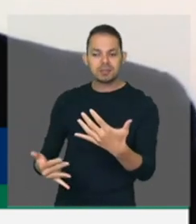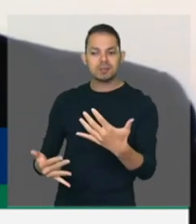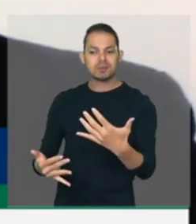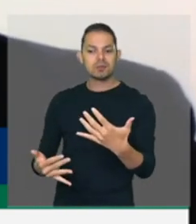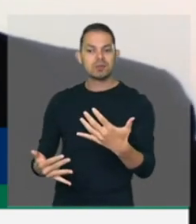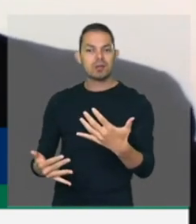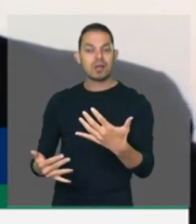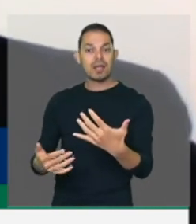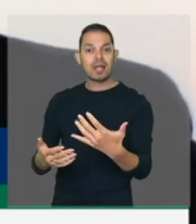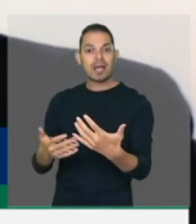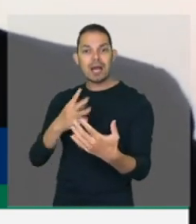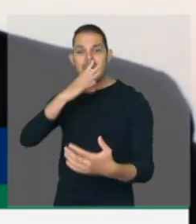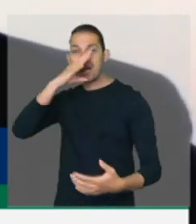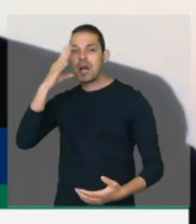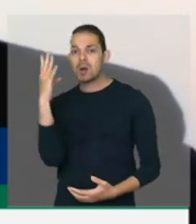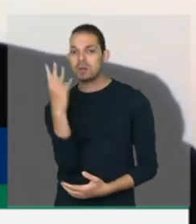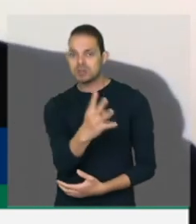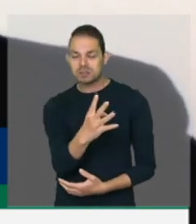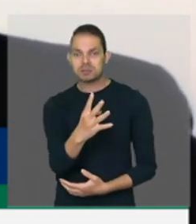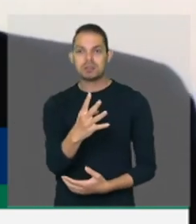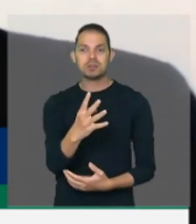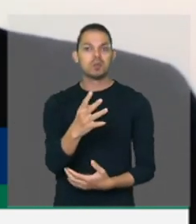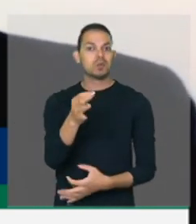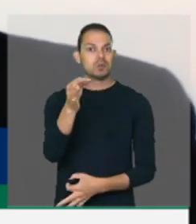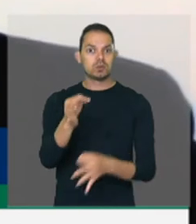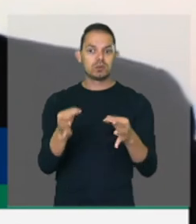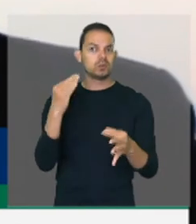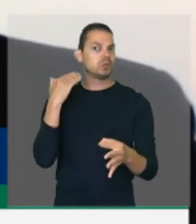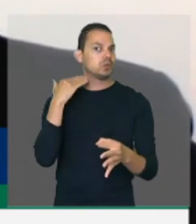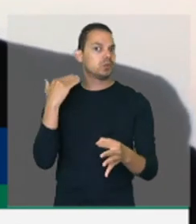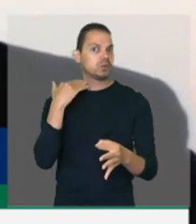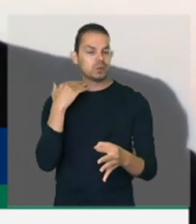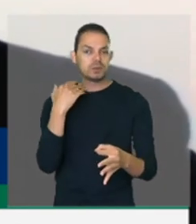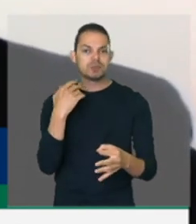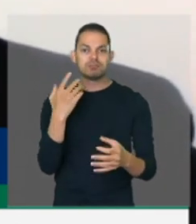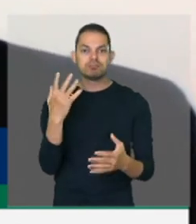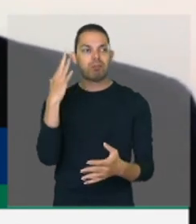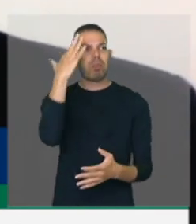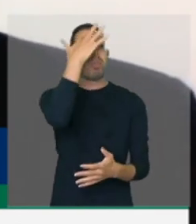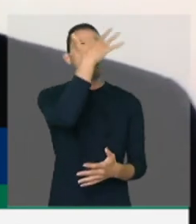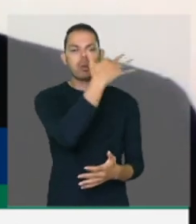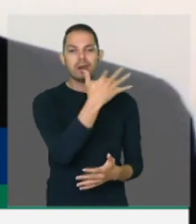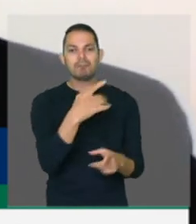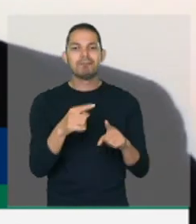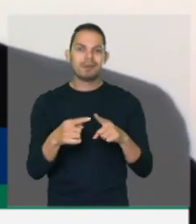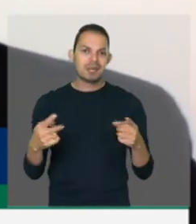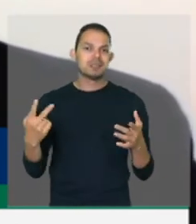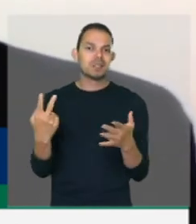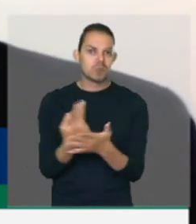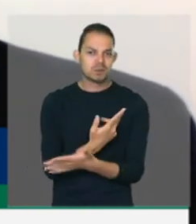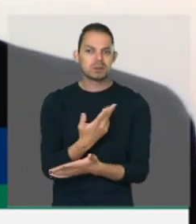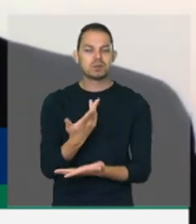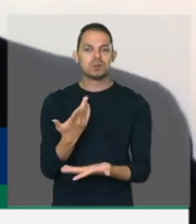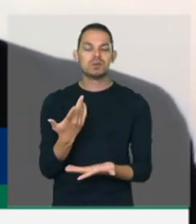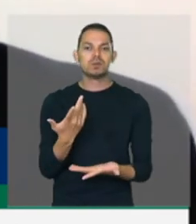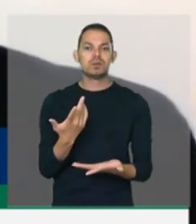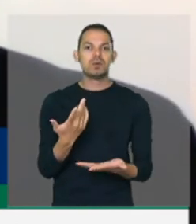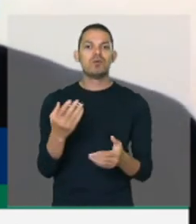onde a acusação, portanto, onde o juiz não poderia ter deixado de observar, ainda assim não foram